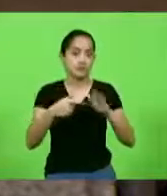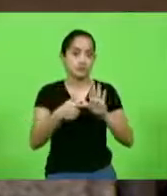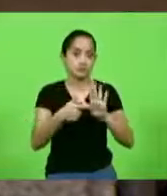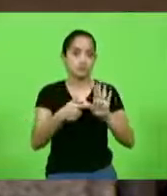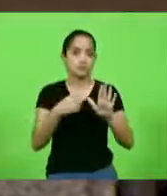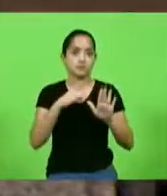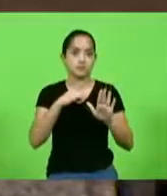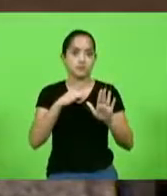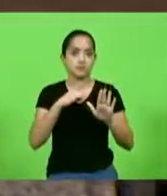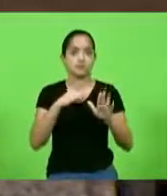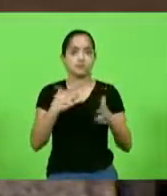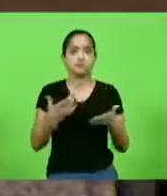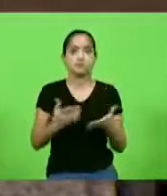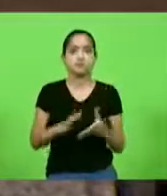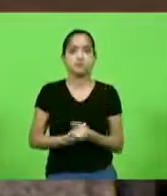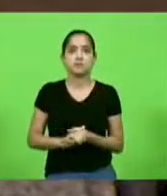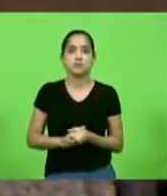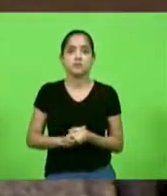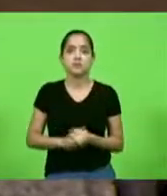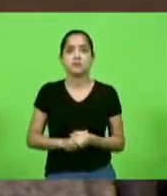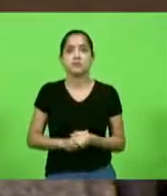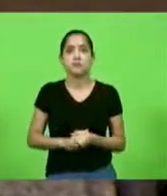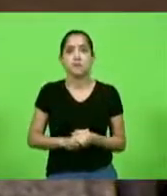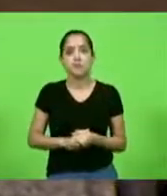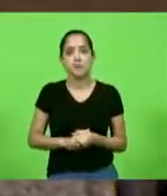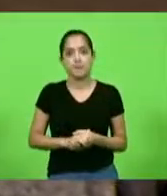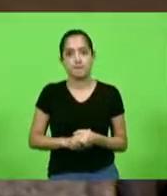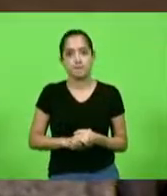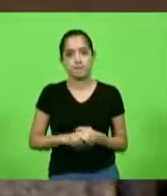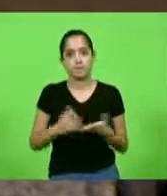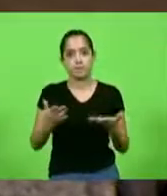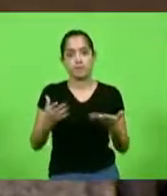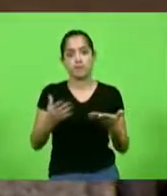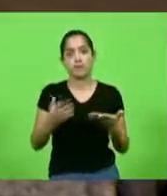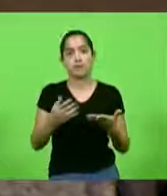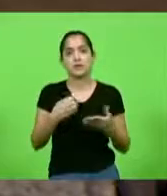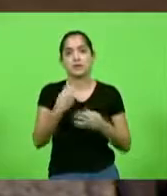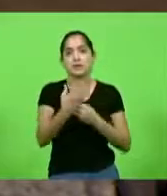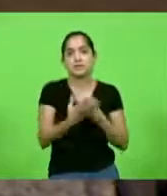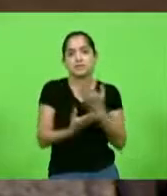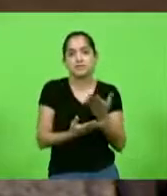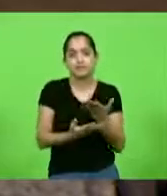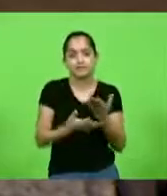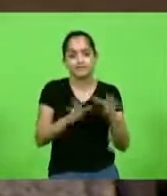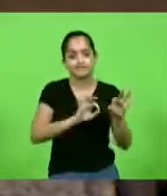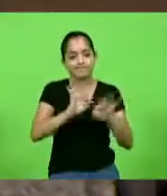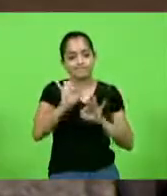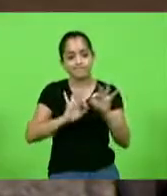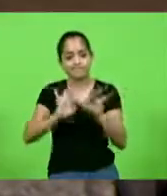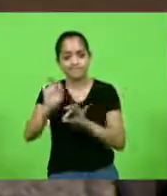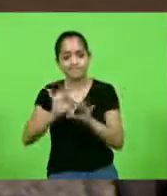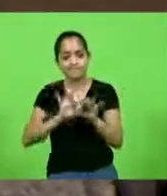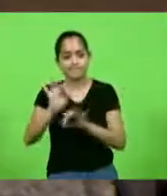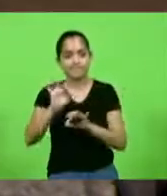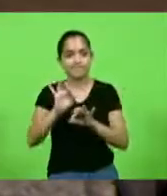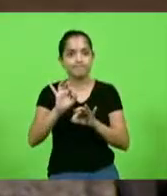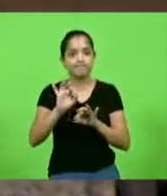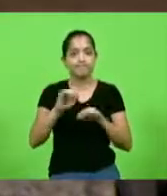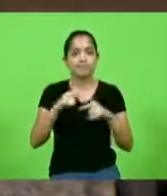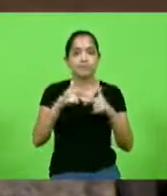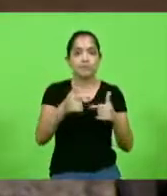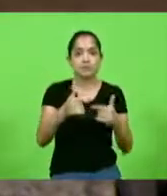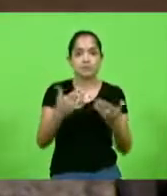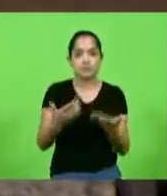uma intervenção enorme na livre e espontânea organização e manifestação